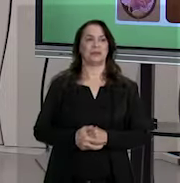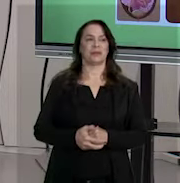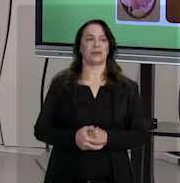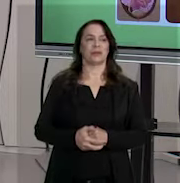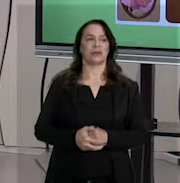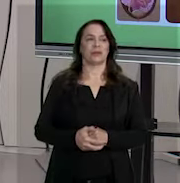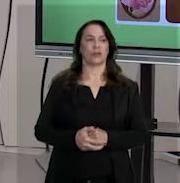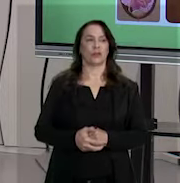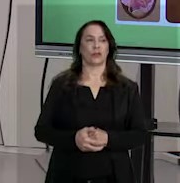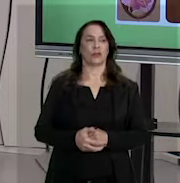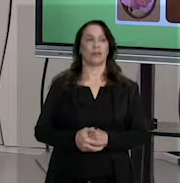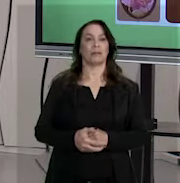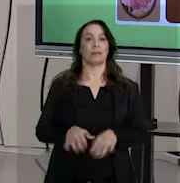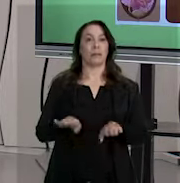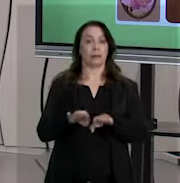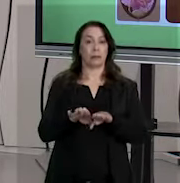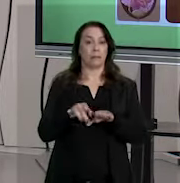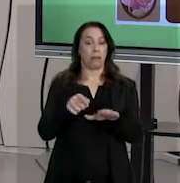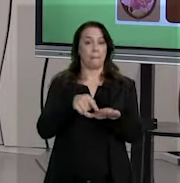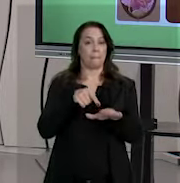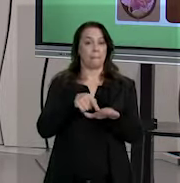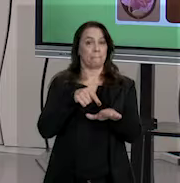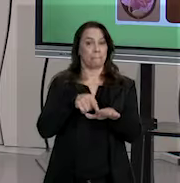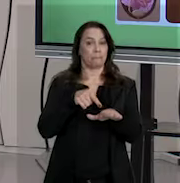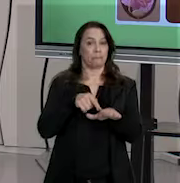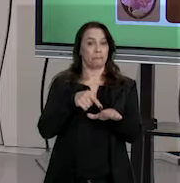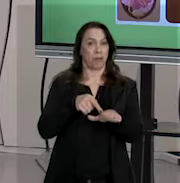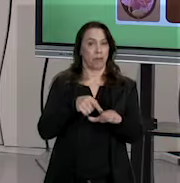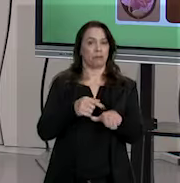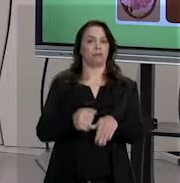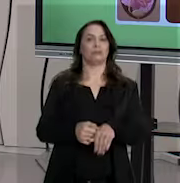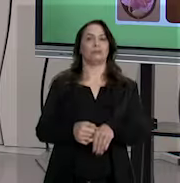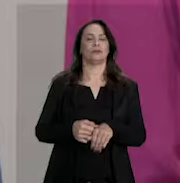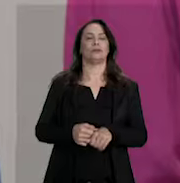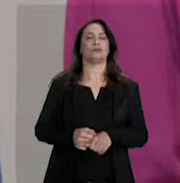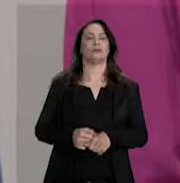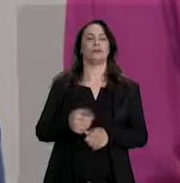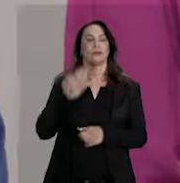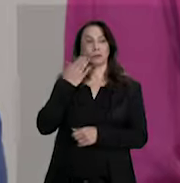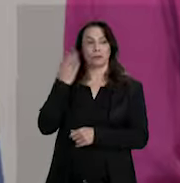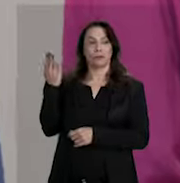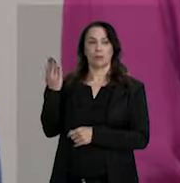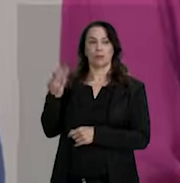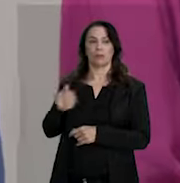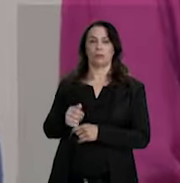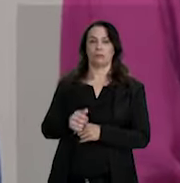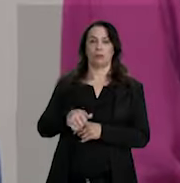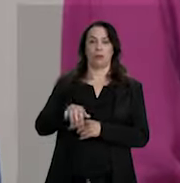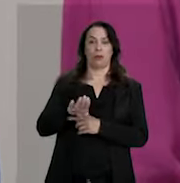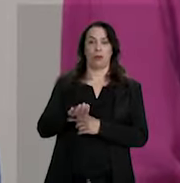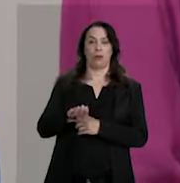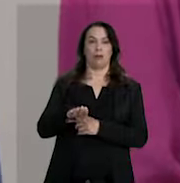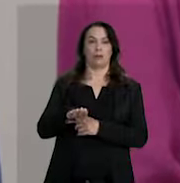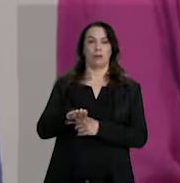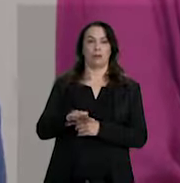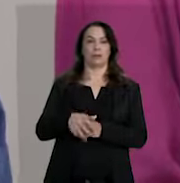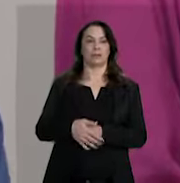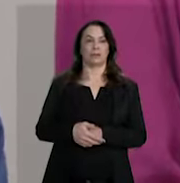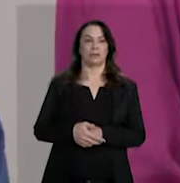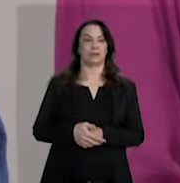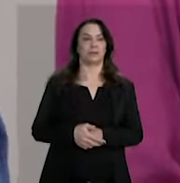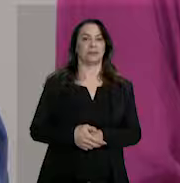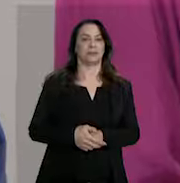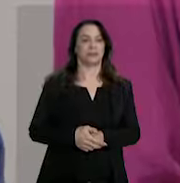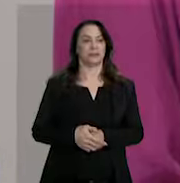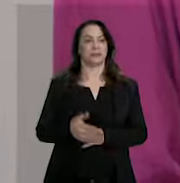o pezinho aqui dele a gente dobra para frente. Isso. Né? Senão a gente vai dar aula de folclore e fazer um